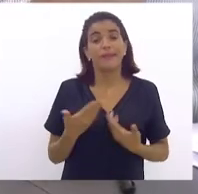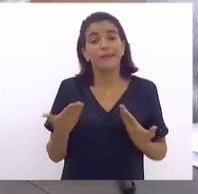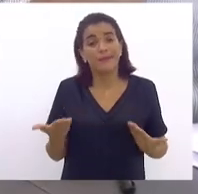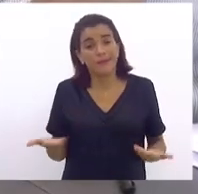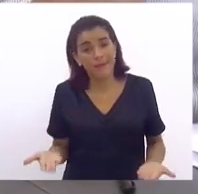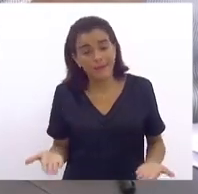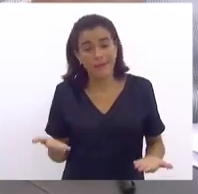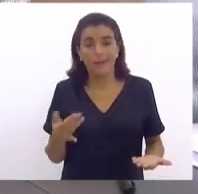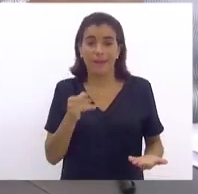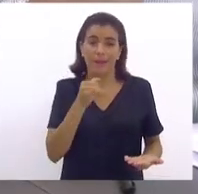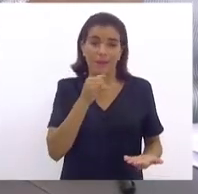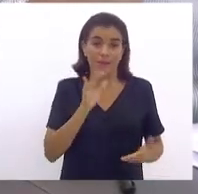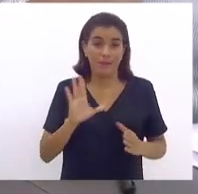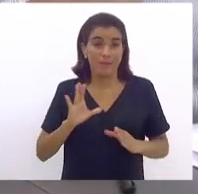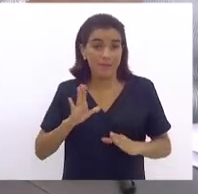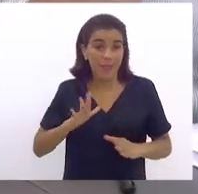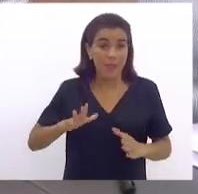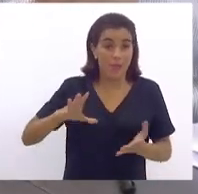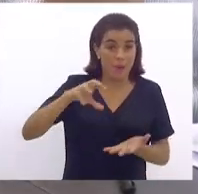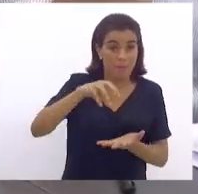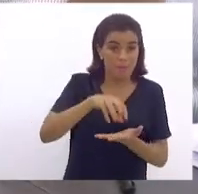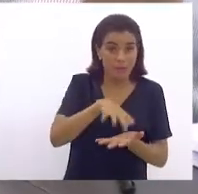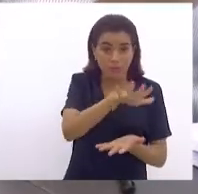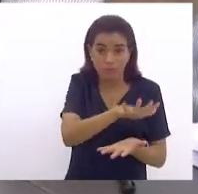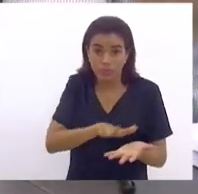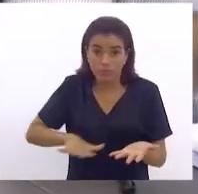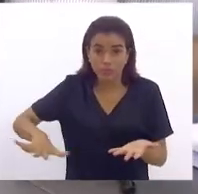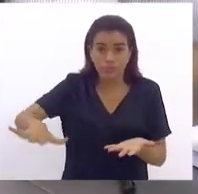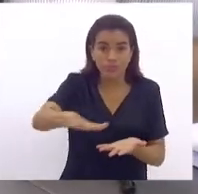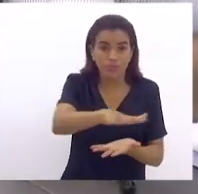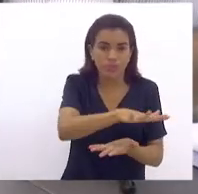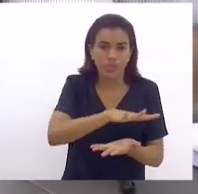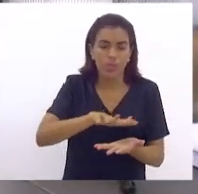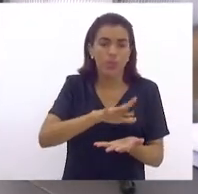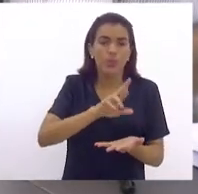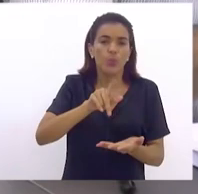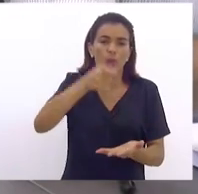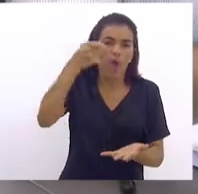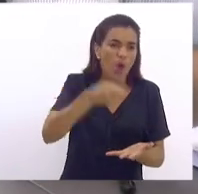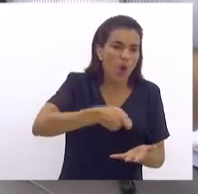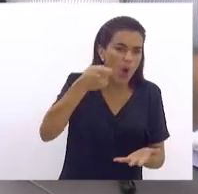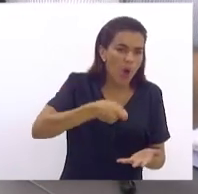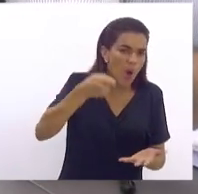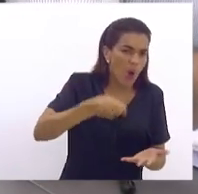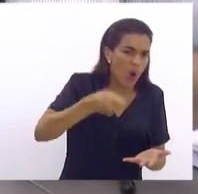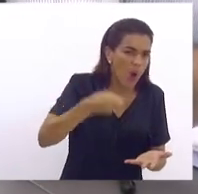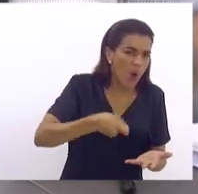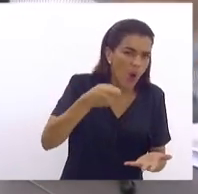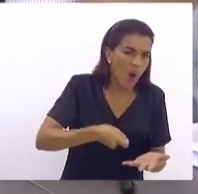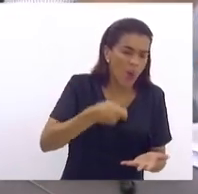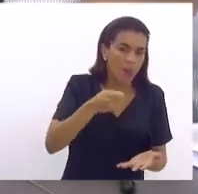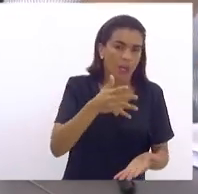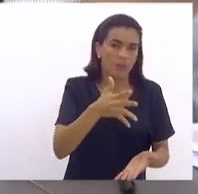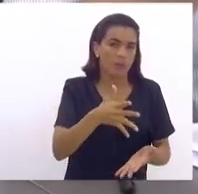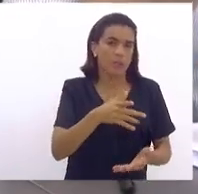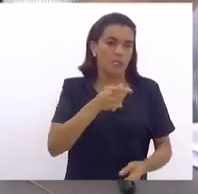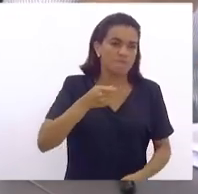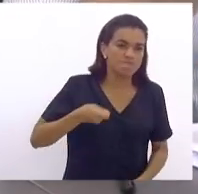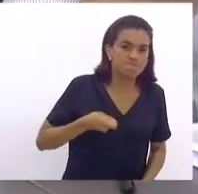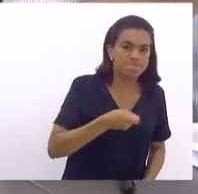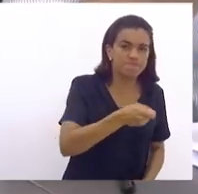Então, há uma base geral, mas ela não é, digamos assim, uma camisa de força que impeça os estados